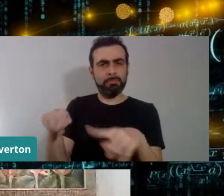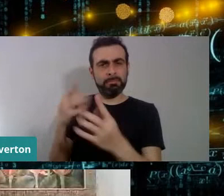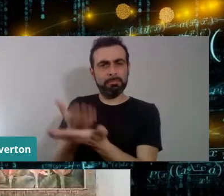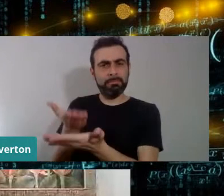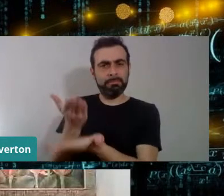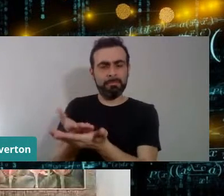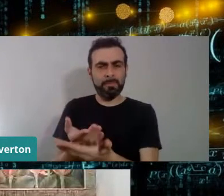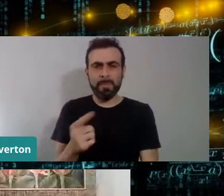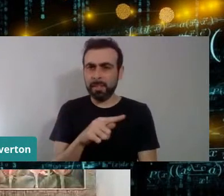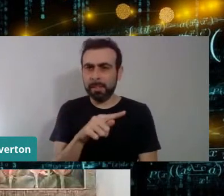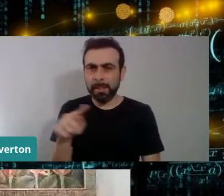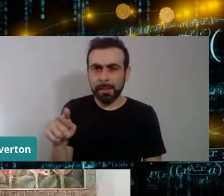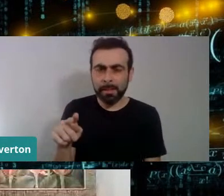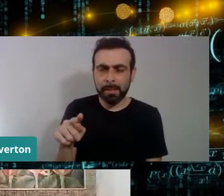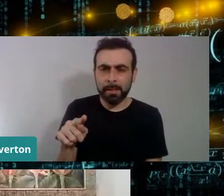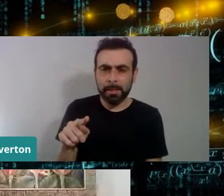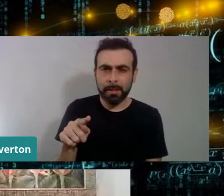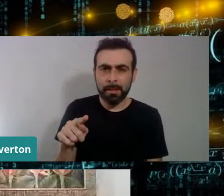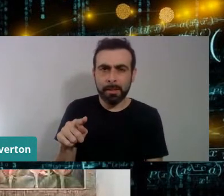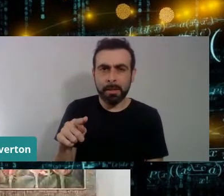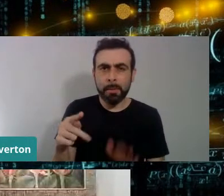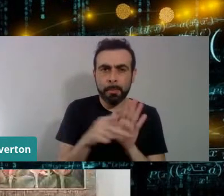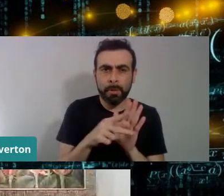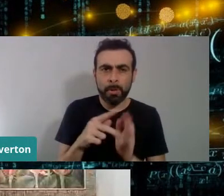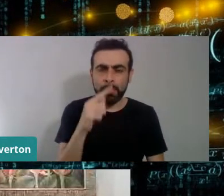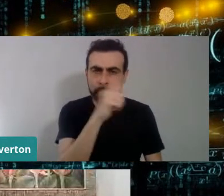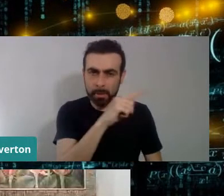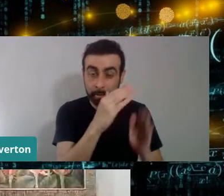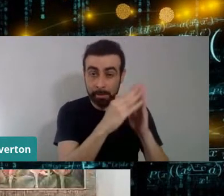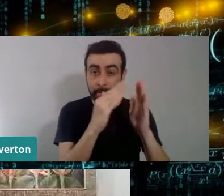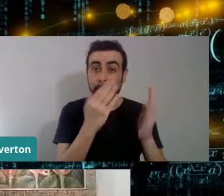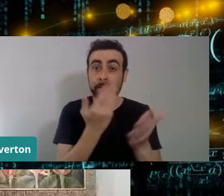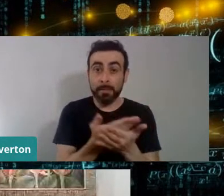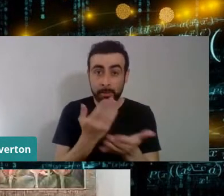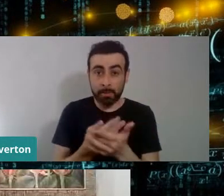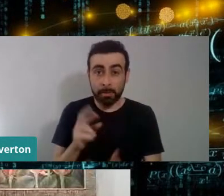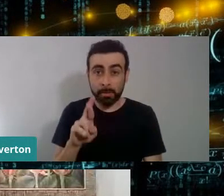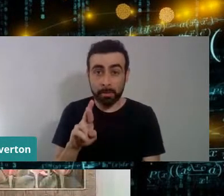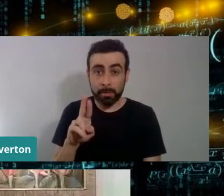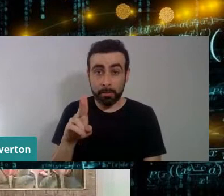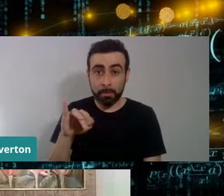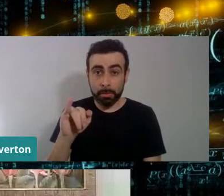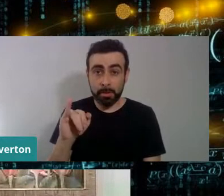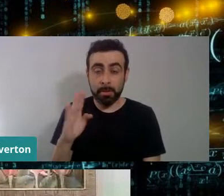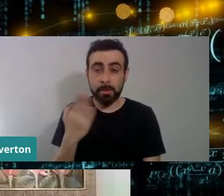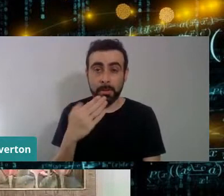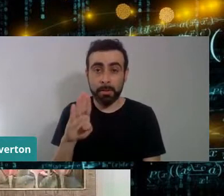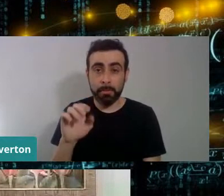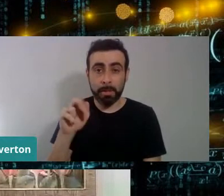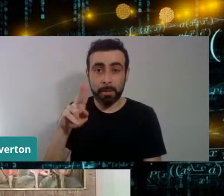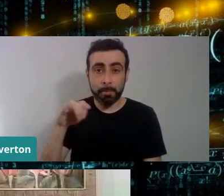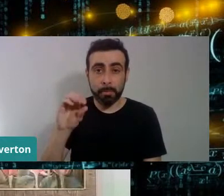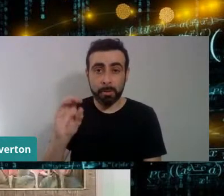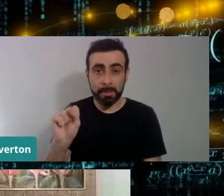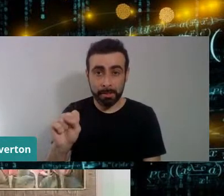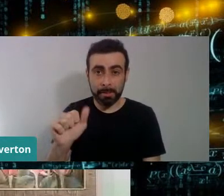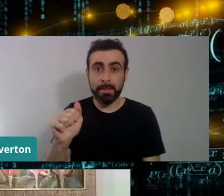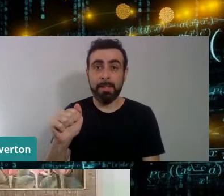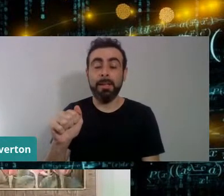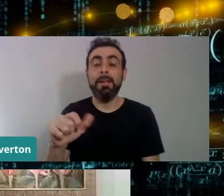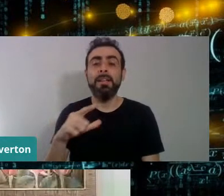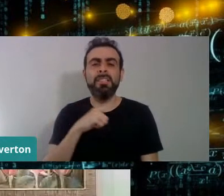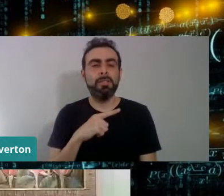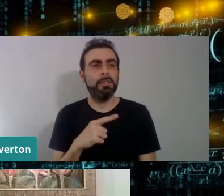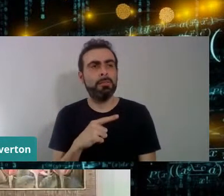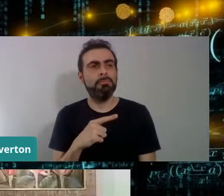era no Rui Barbosa, viu? Que funcionava ali no Rui Barbosa. Tinha 4 alunos somente ali. Eu lembro